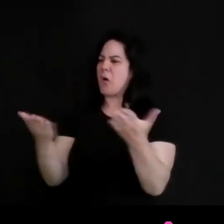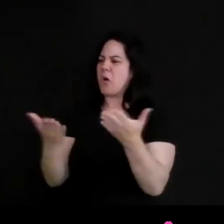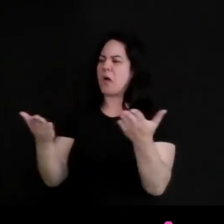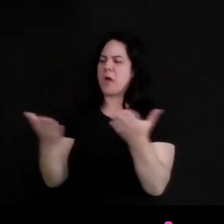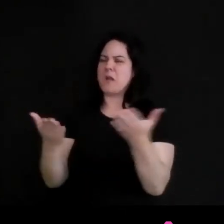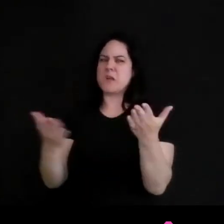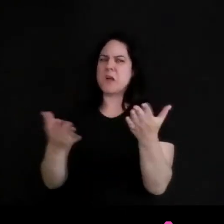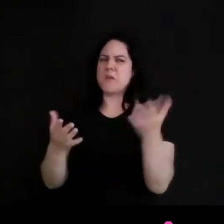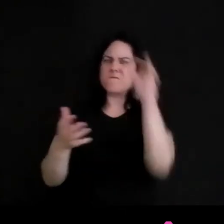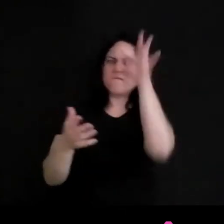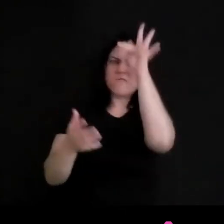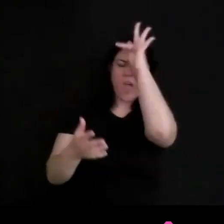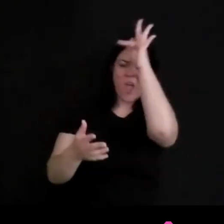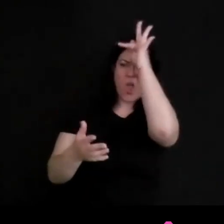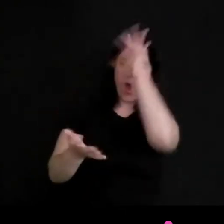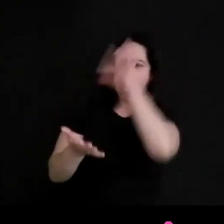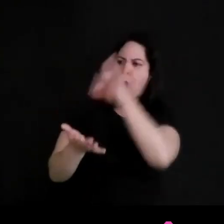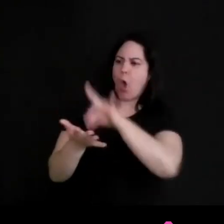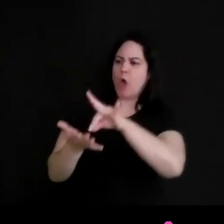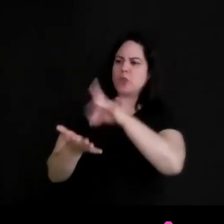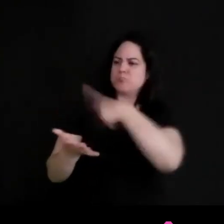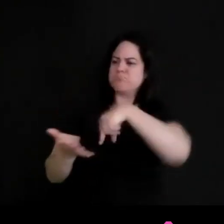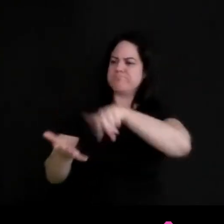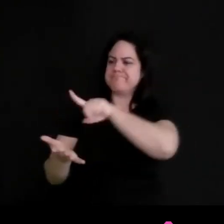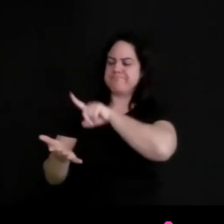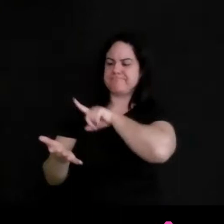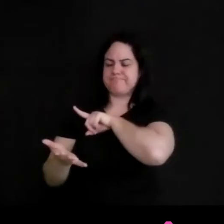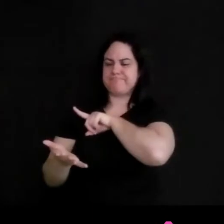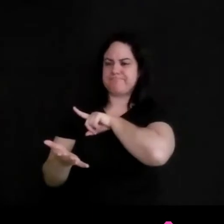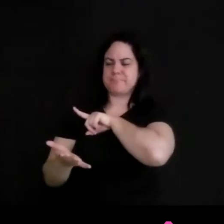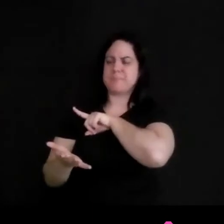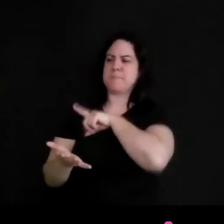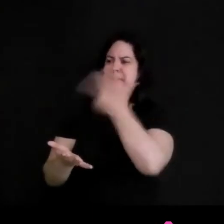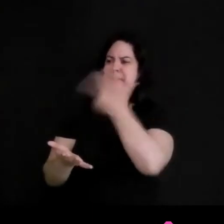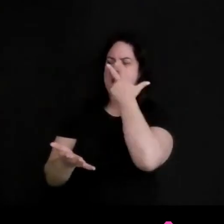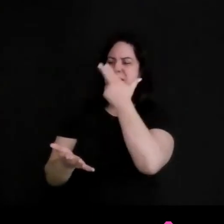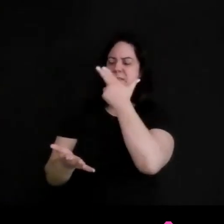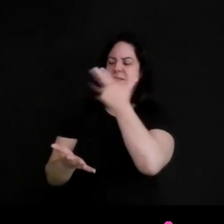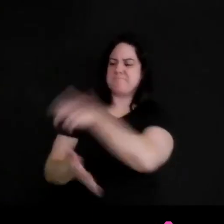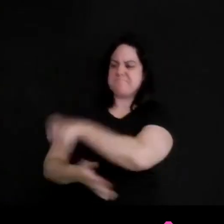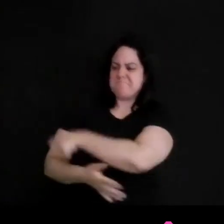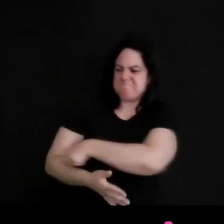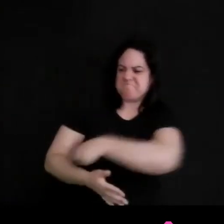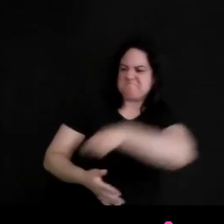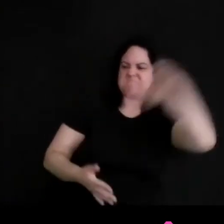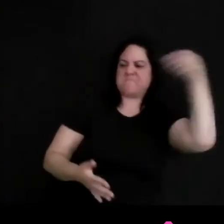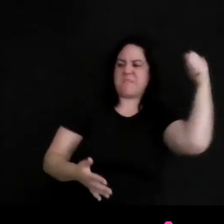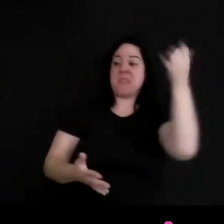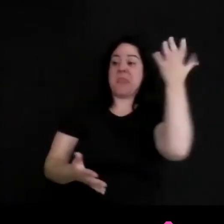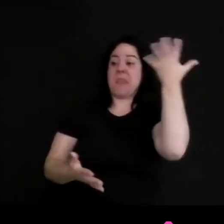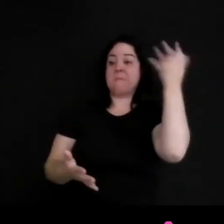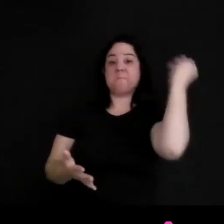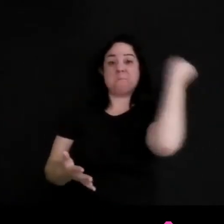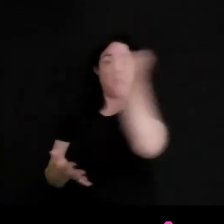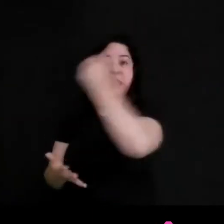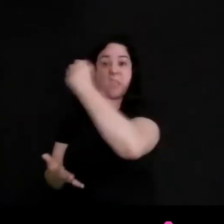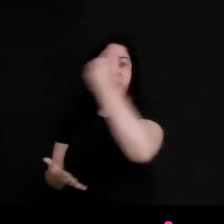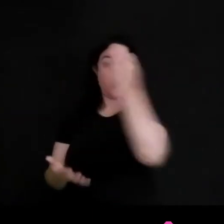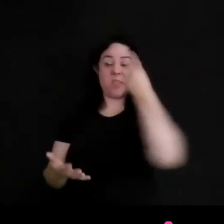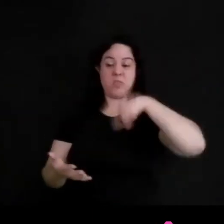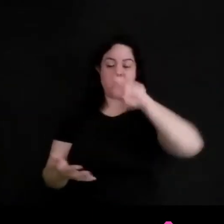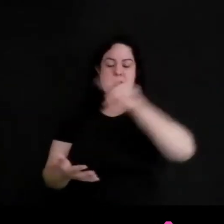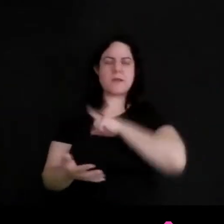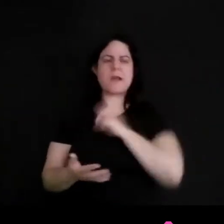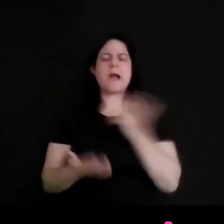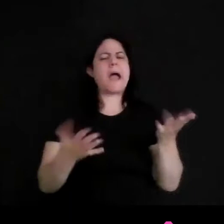conselheiros. Puseram nas mãos uma espada para que nos matem. Então Moisés voltou-se para o Senhor e